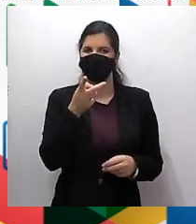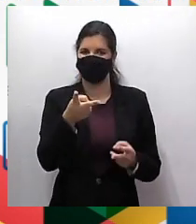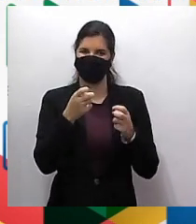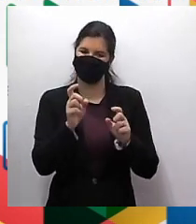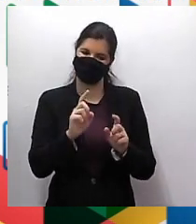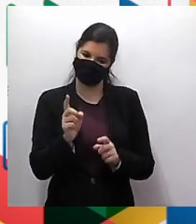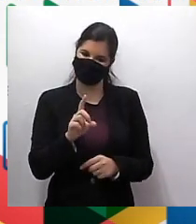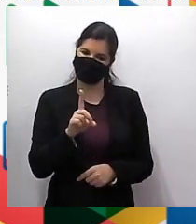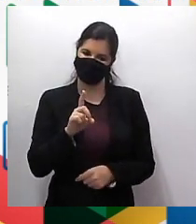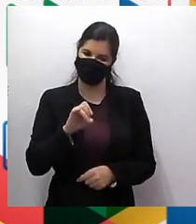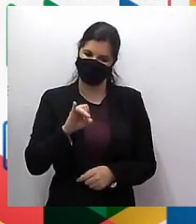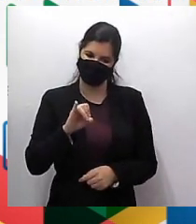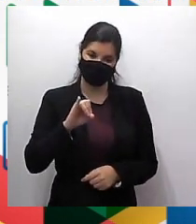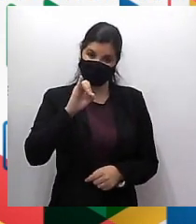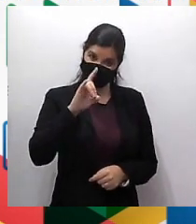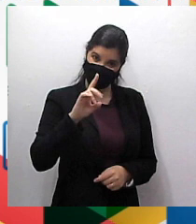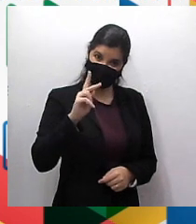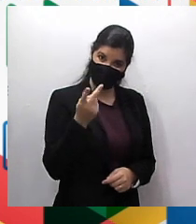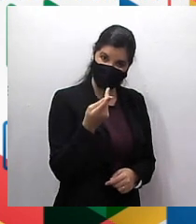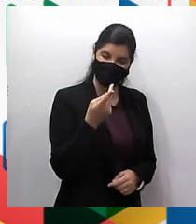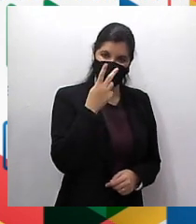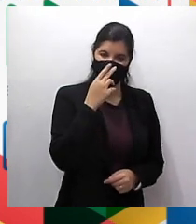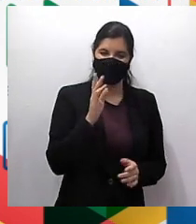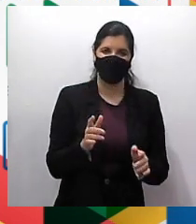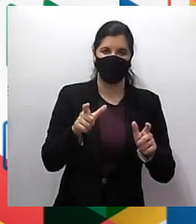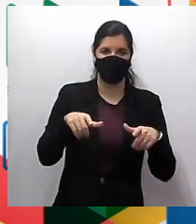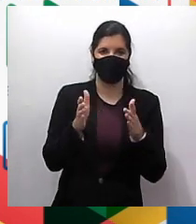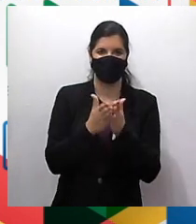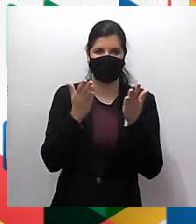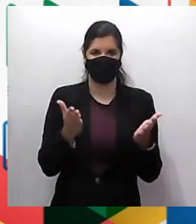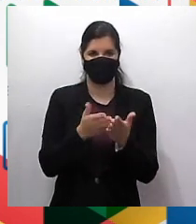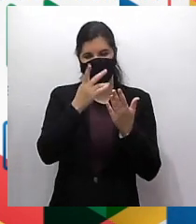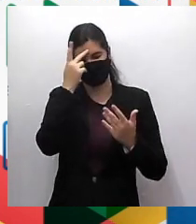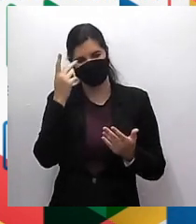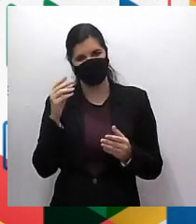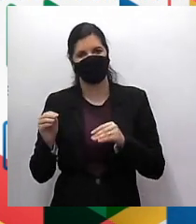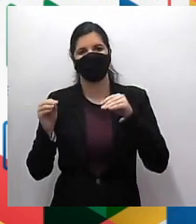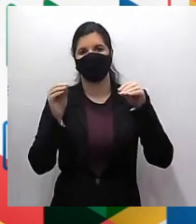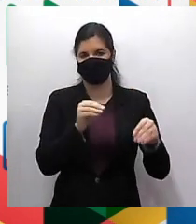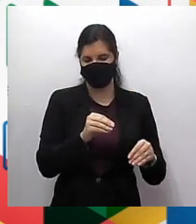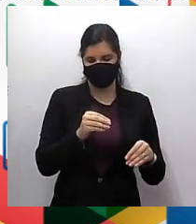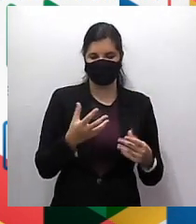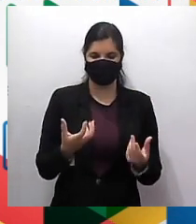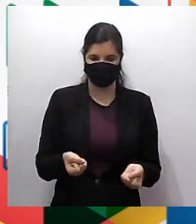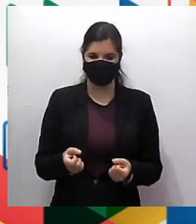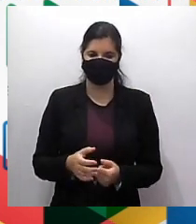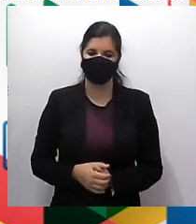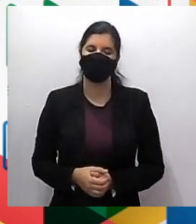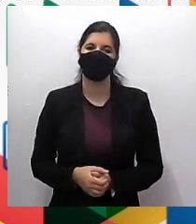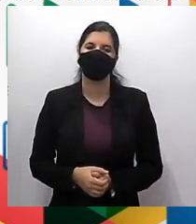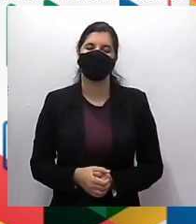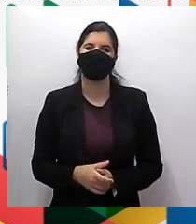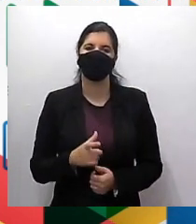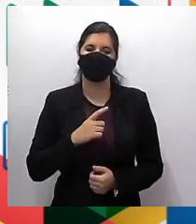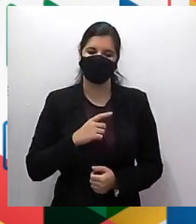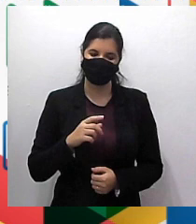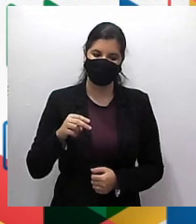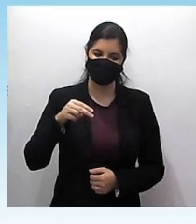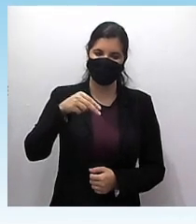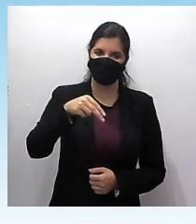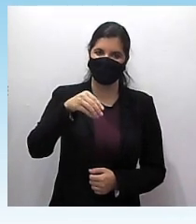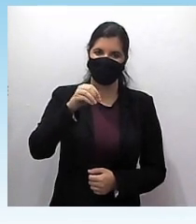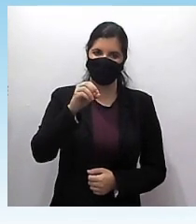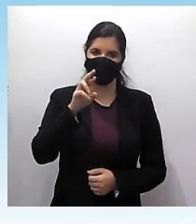Irlanda quando vai para lá. Geralmente é um destino mais barato e por isso as pessoas tendem a migrar para a Irlanda. Mas olha, a Noruega,